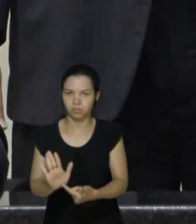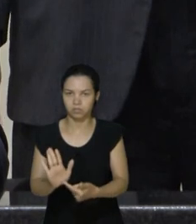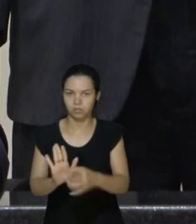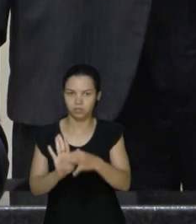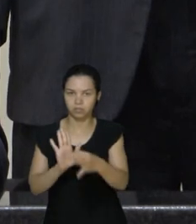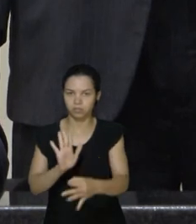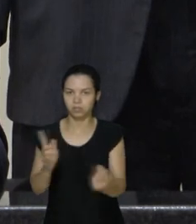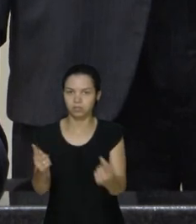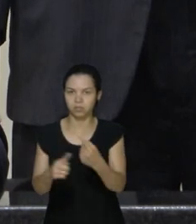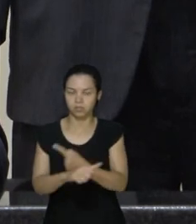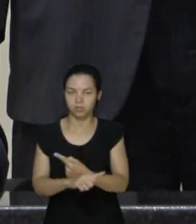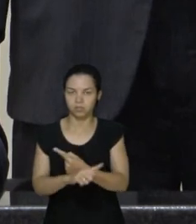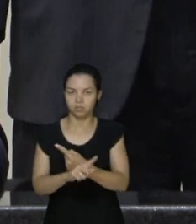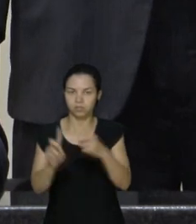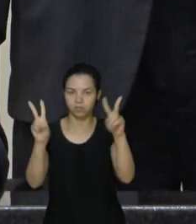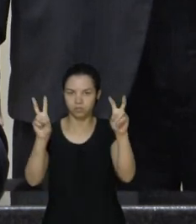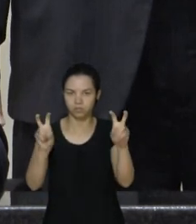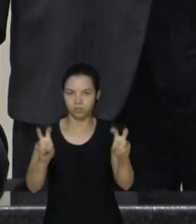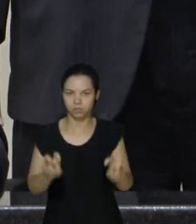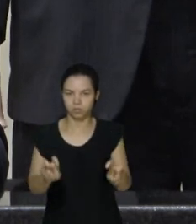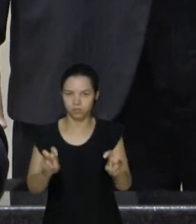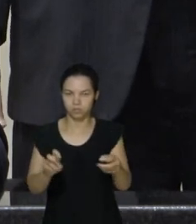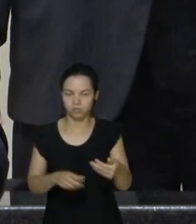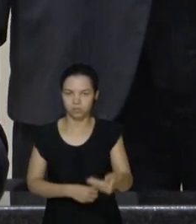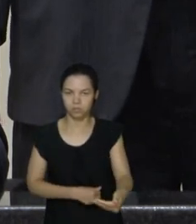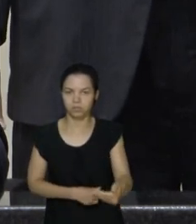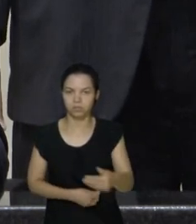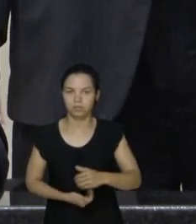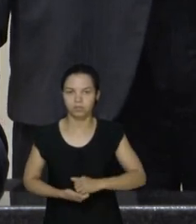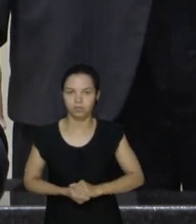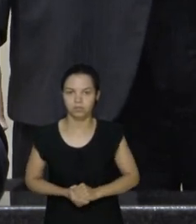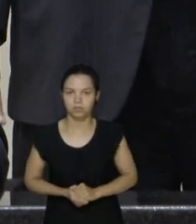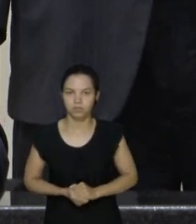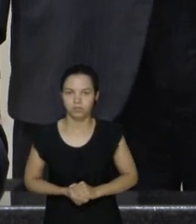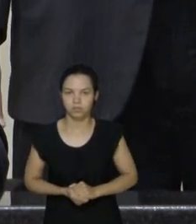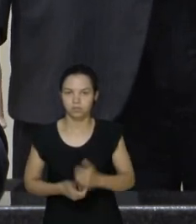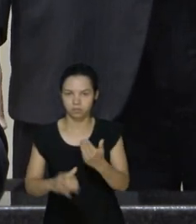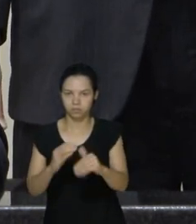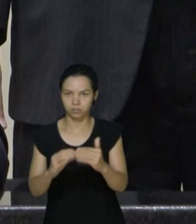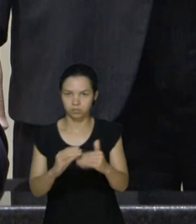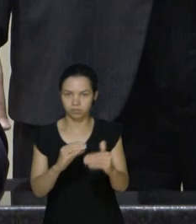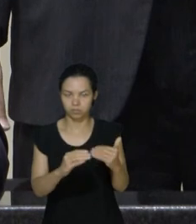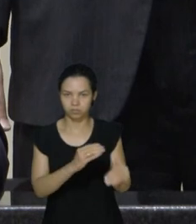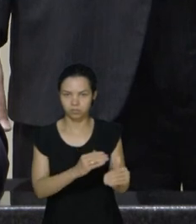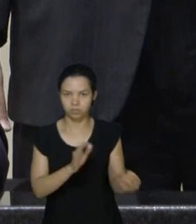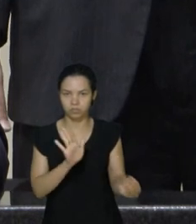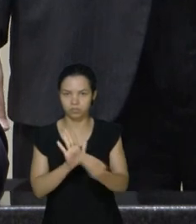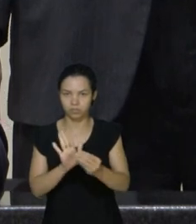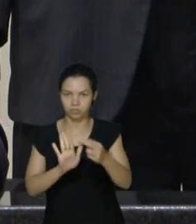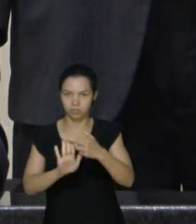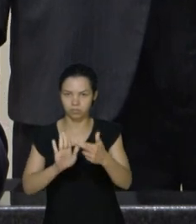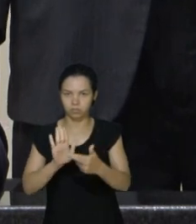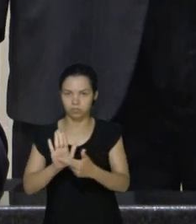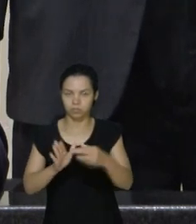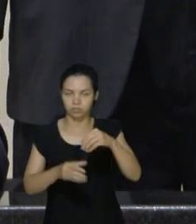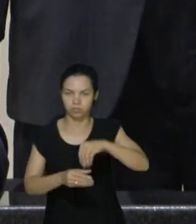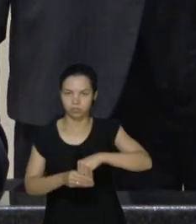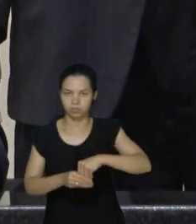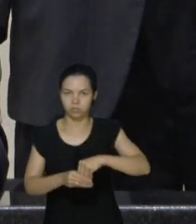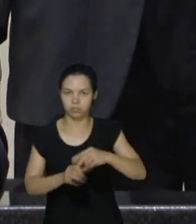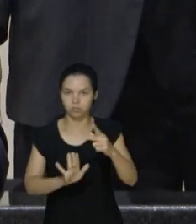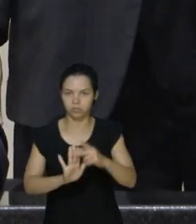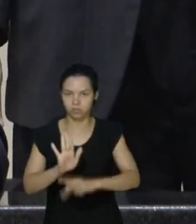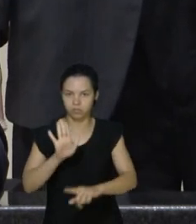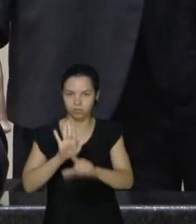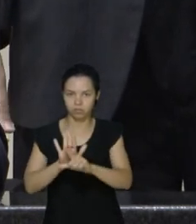às seguintes matérias e que as mesmas terão seu encaminhamento conforme o regimento interno, projeto de